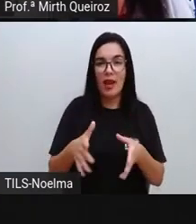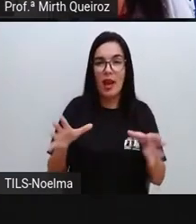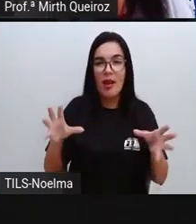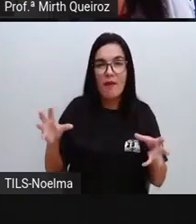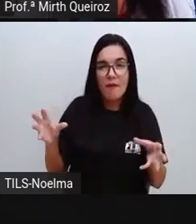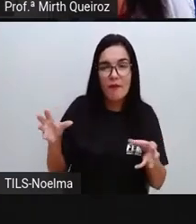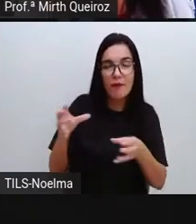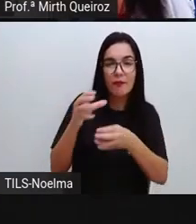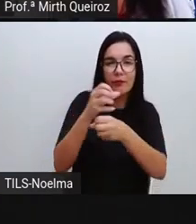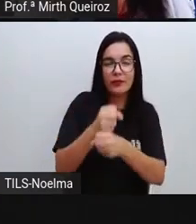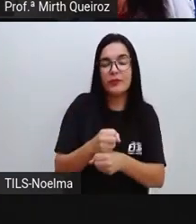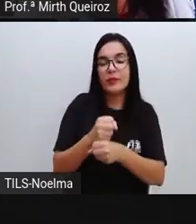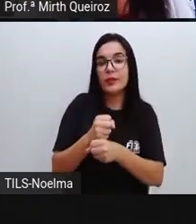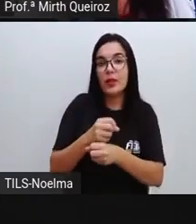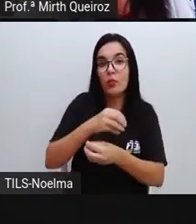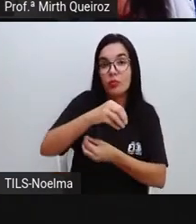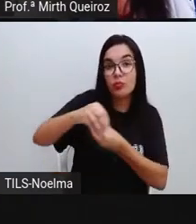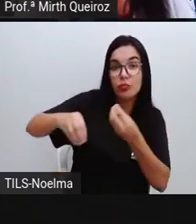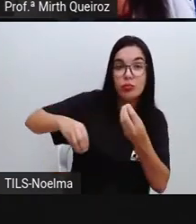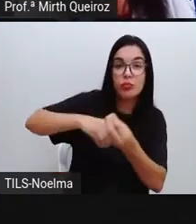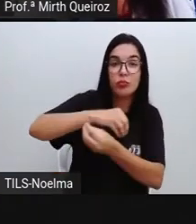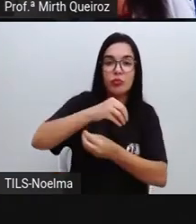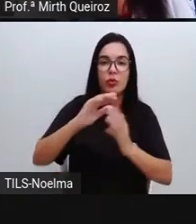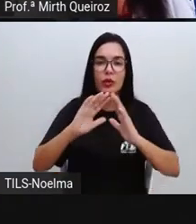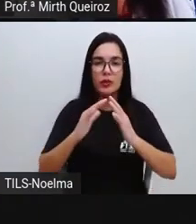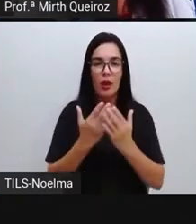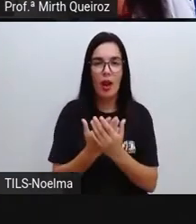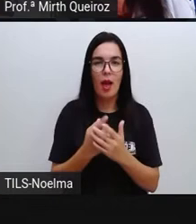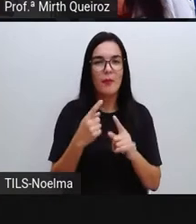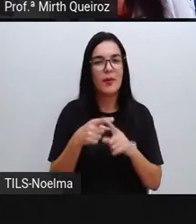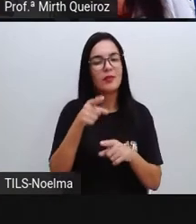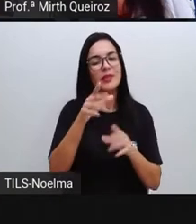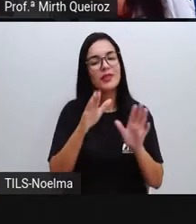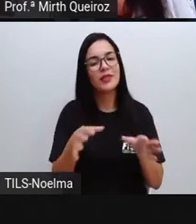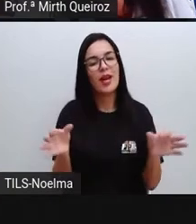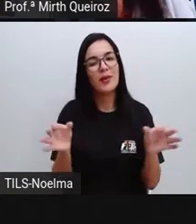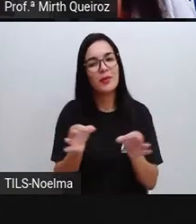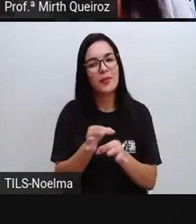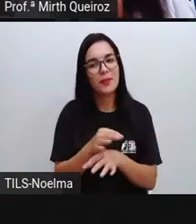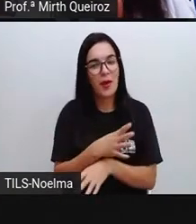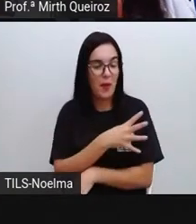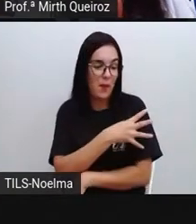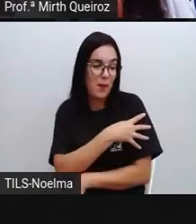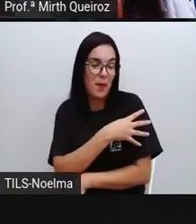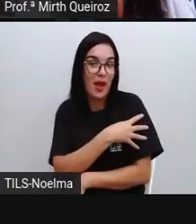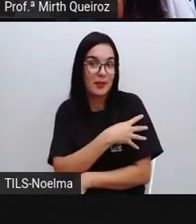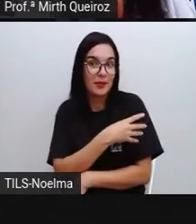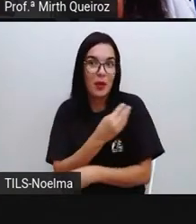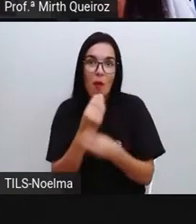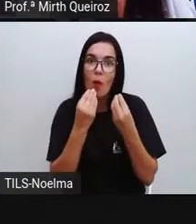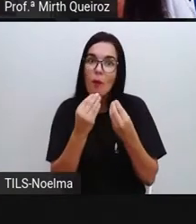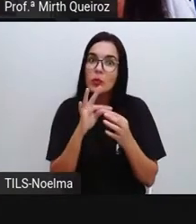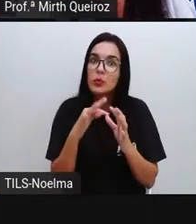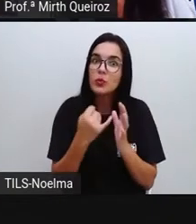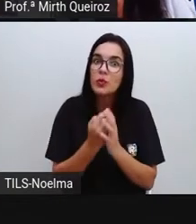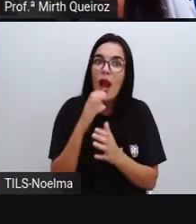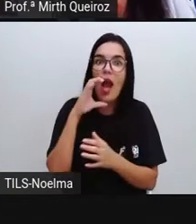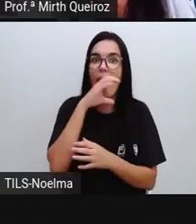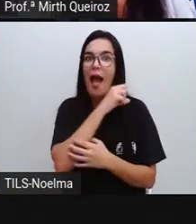ciclo escolar, pois vocês estão concluindo aí o quarto ano. Como tudo passou rápido, não é,